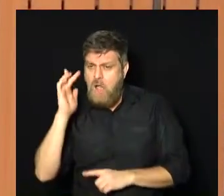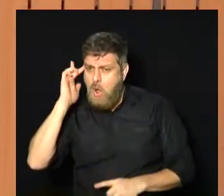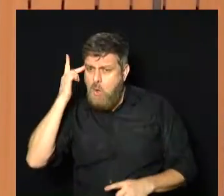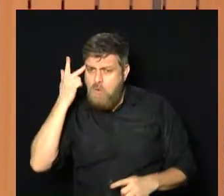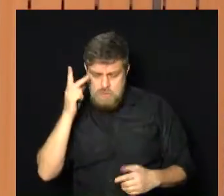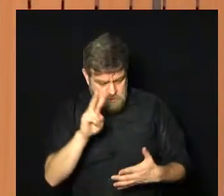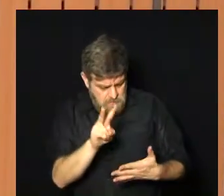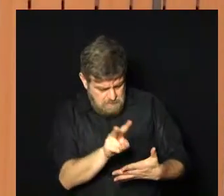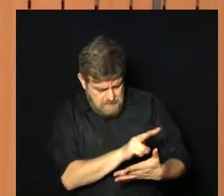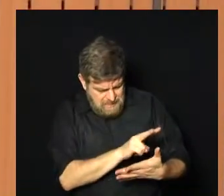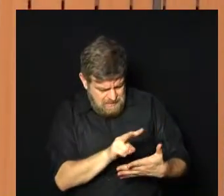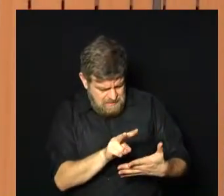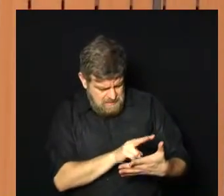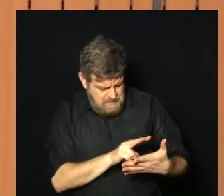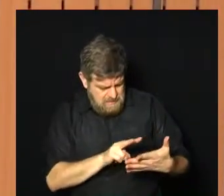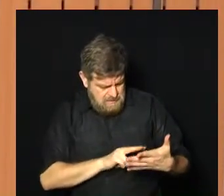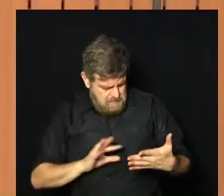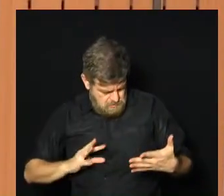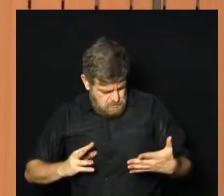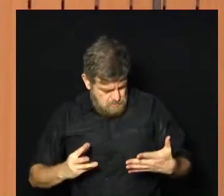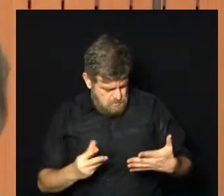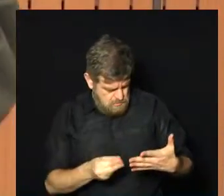então.